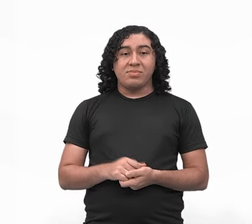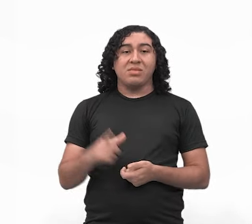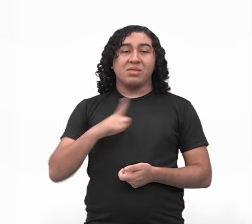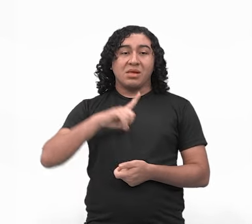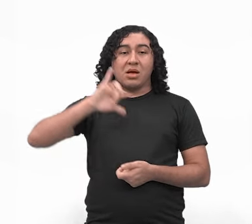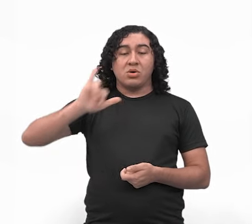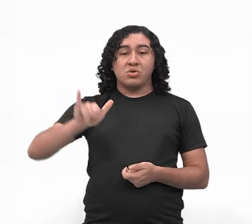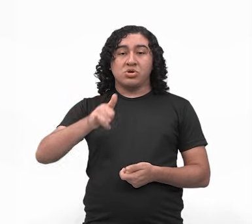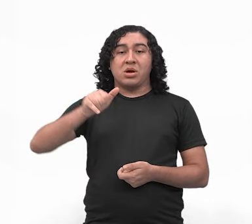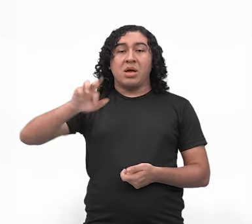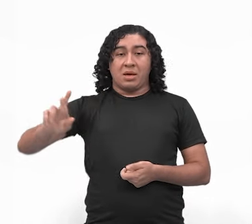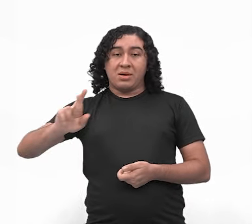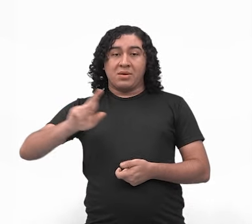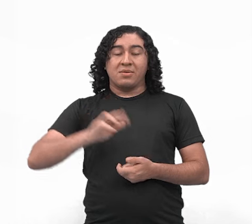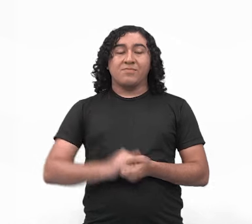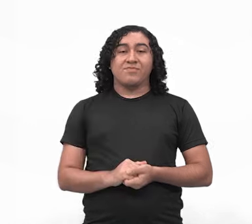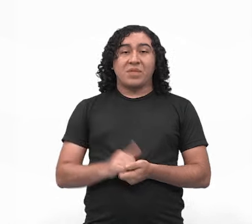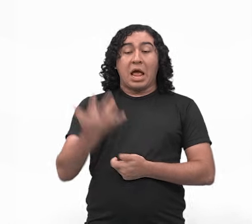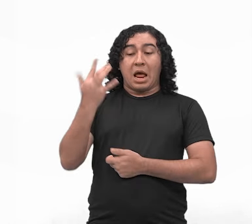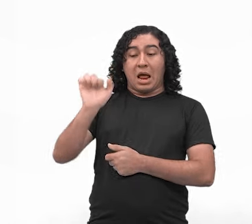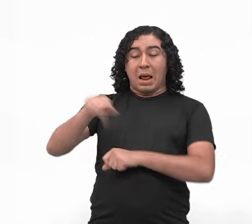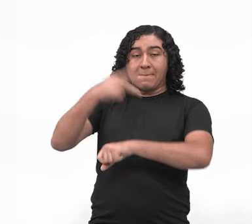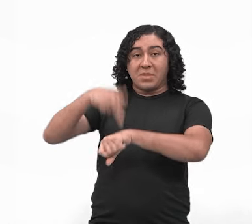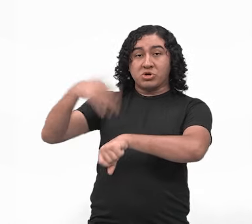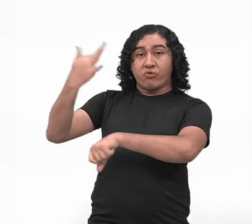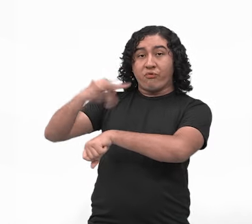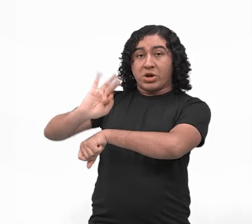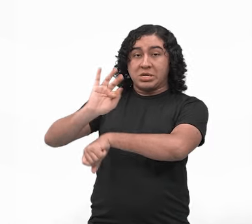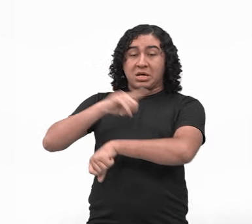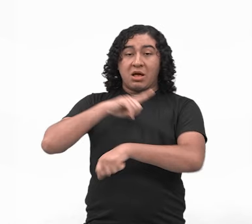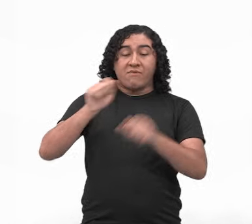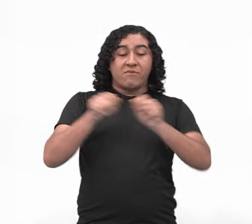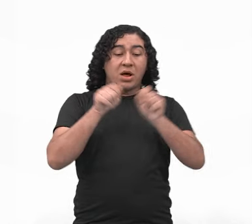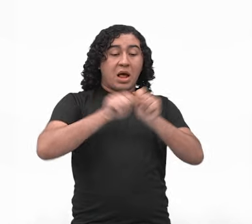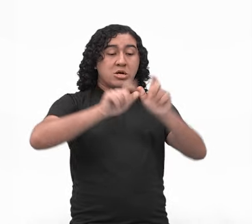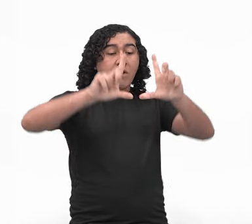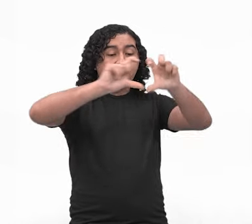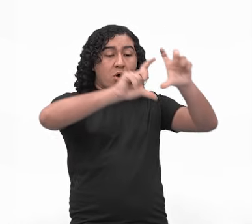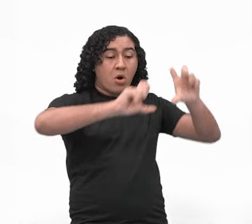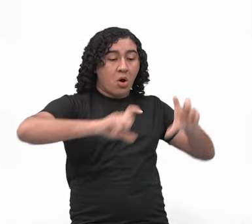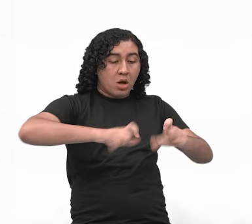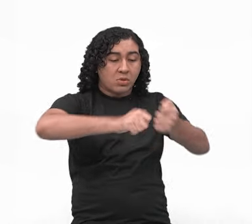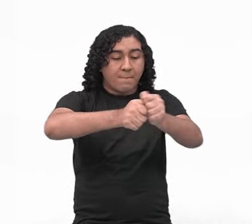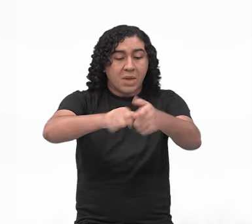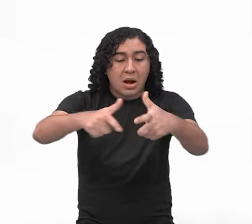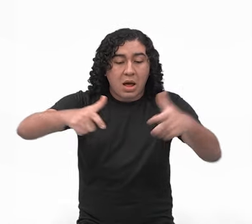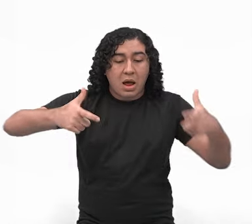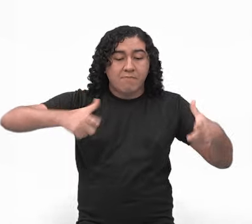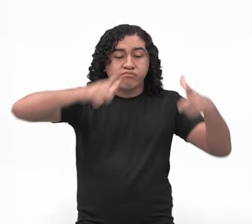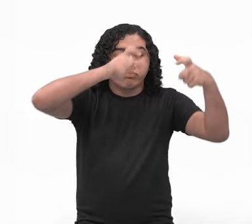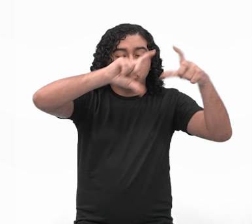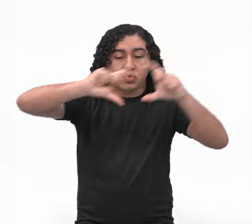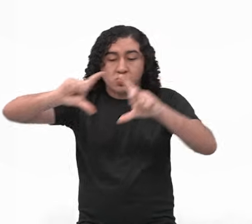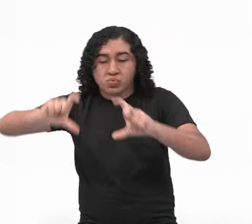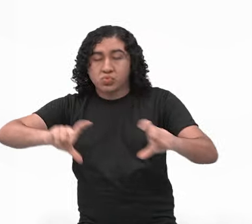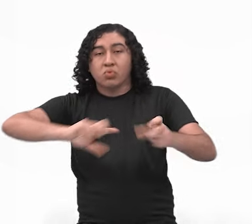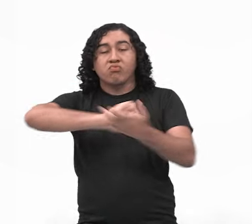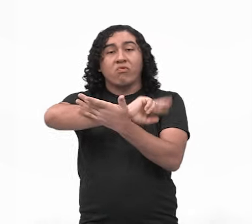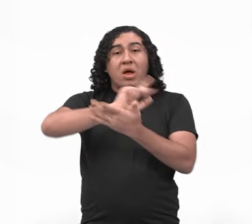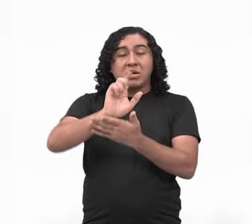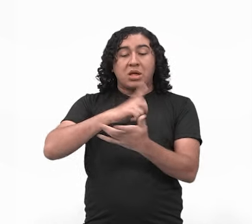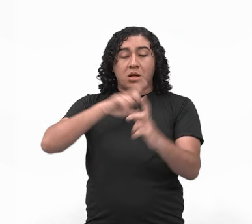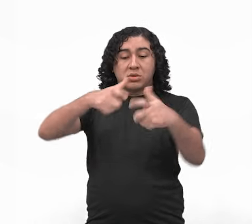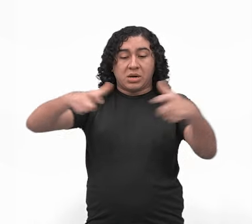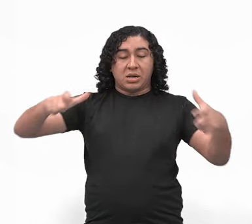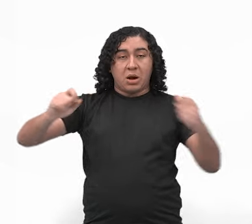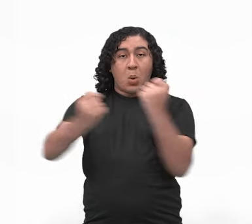um artista francês que cria instalações fotográficas em grande escala, em áreas urbanas, abordando